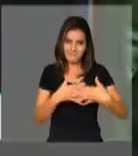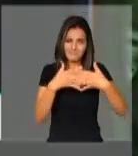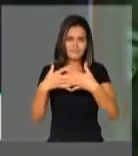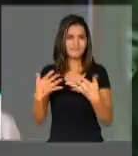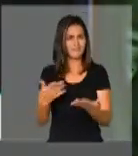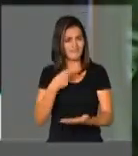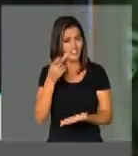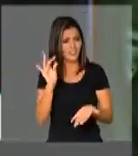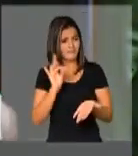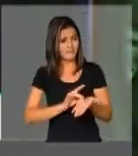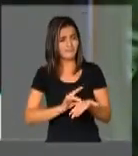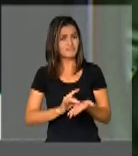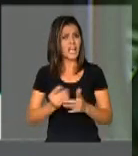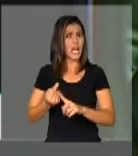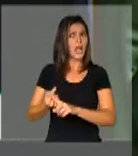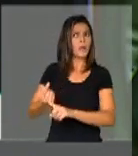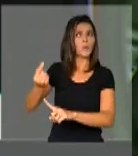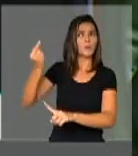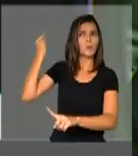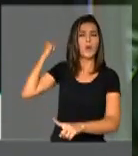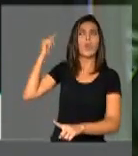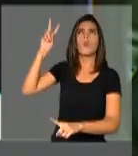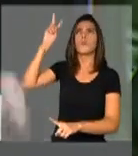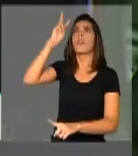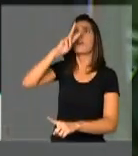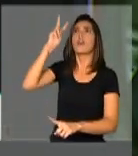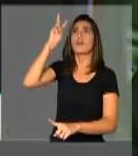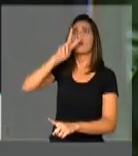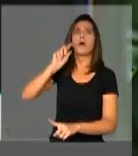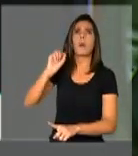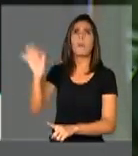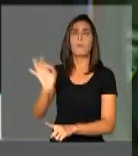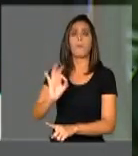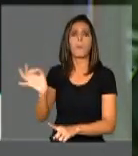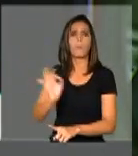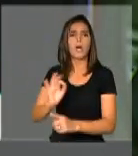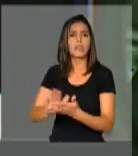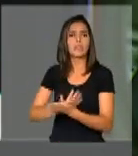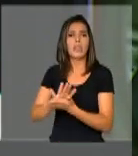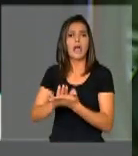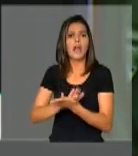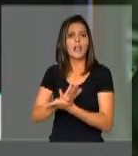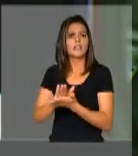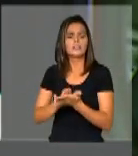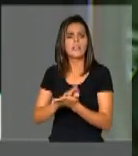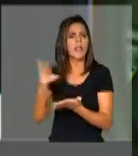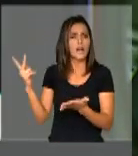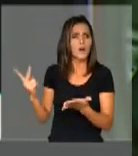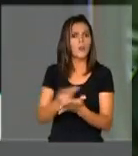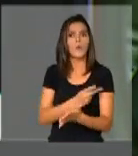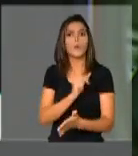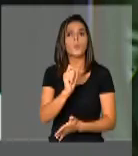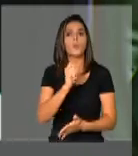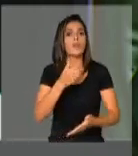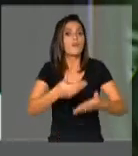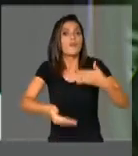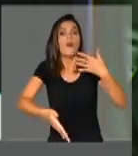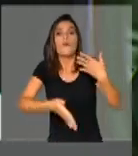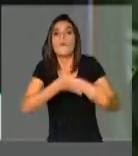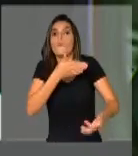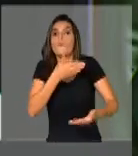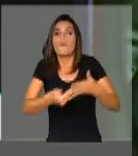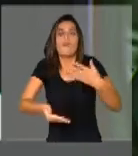Sinceramente, senhor presidente, eu não me recordo de nenhuma ocasião em que